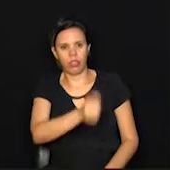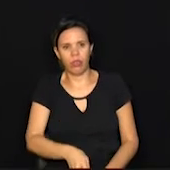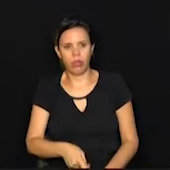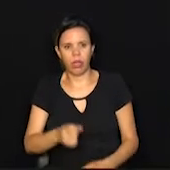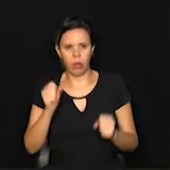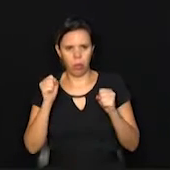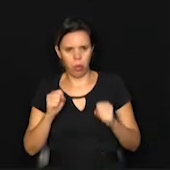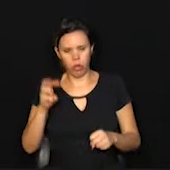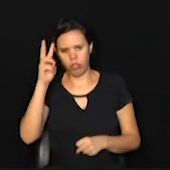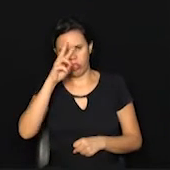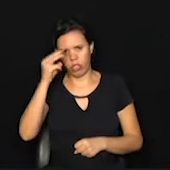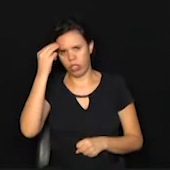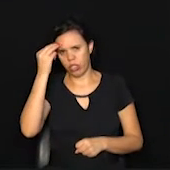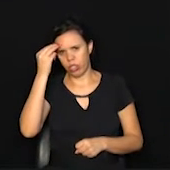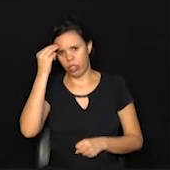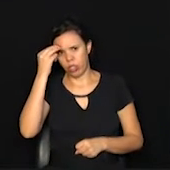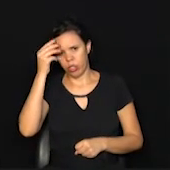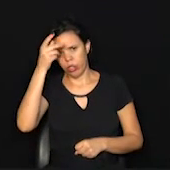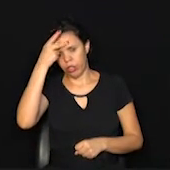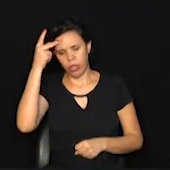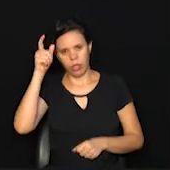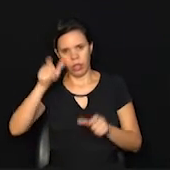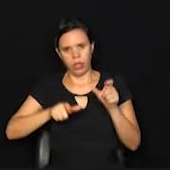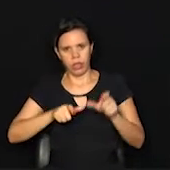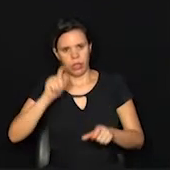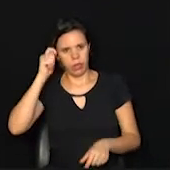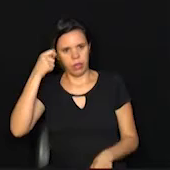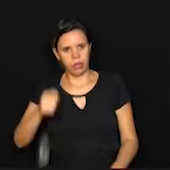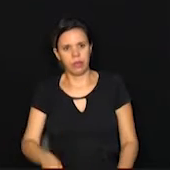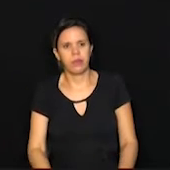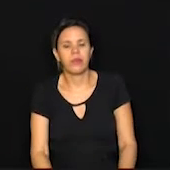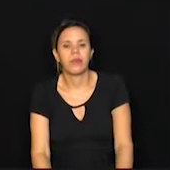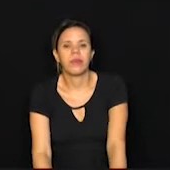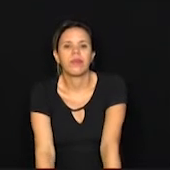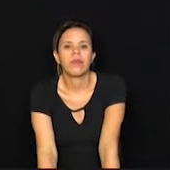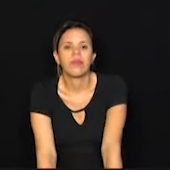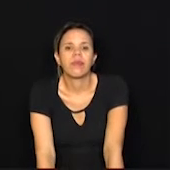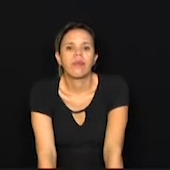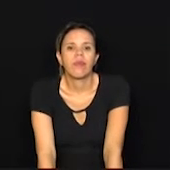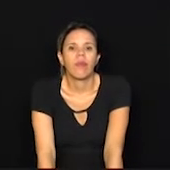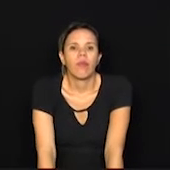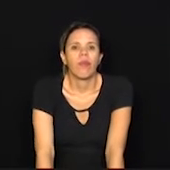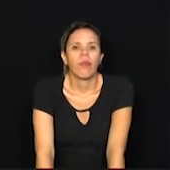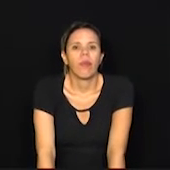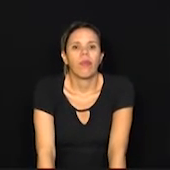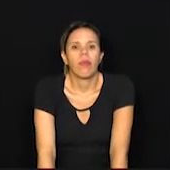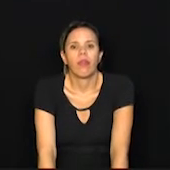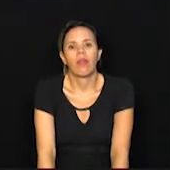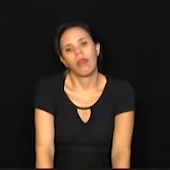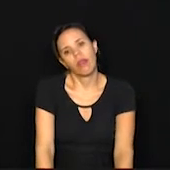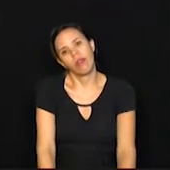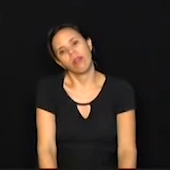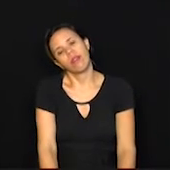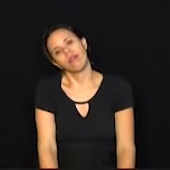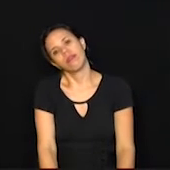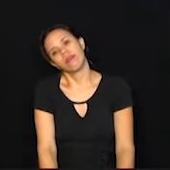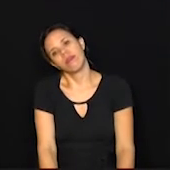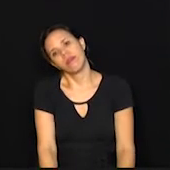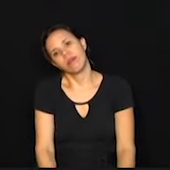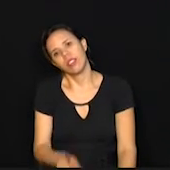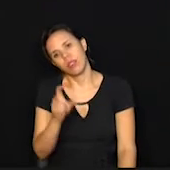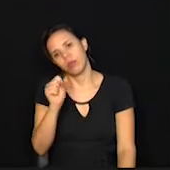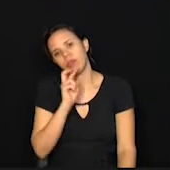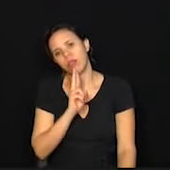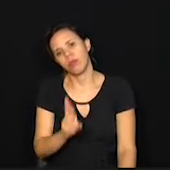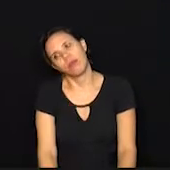trazer à memória alguns desses companheiros e companheiras E são essas questões Walter aí se